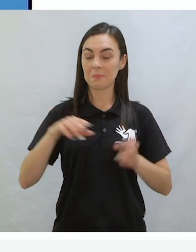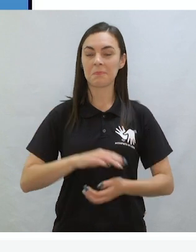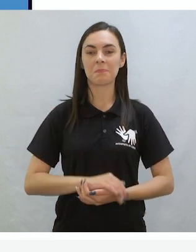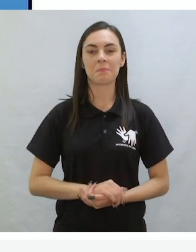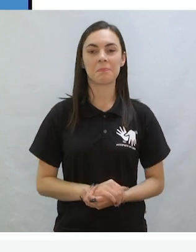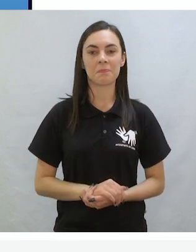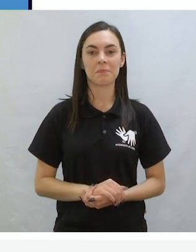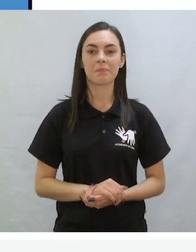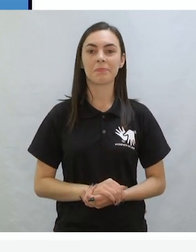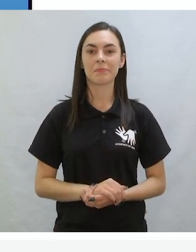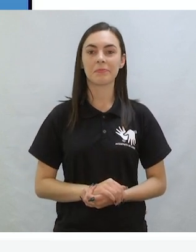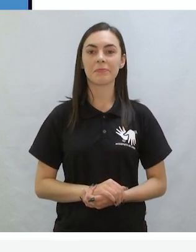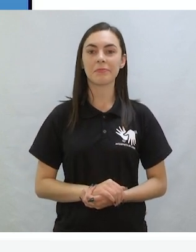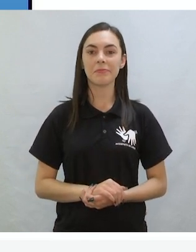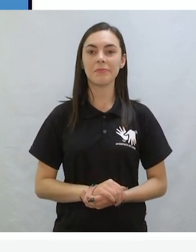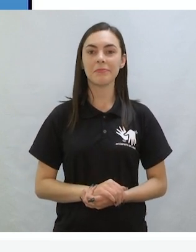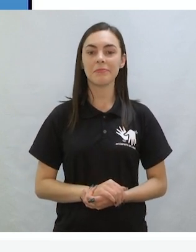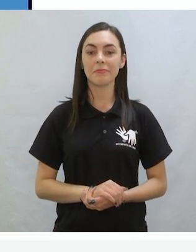5.